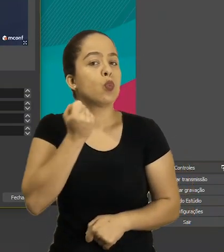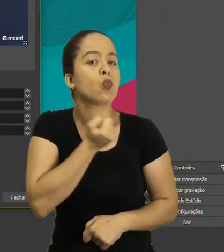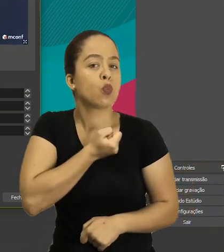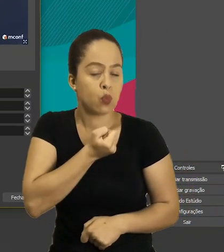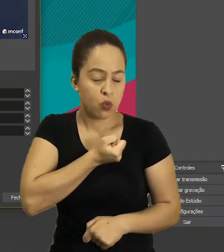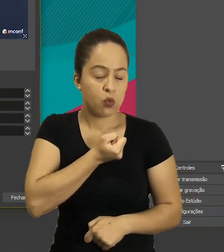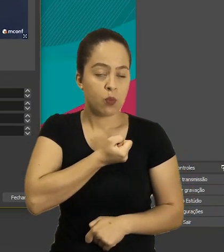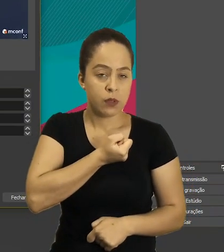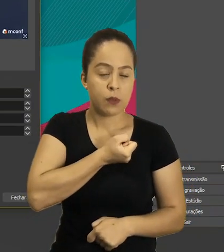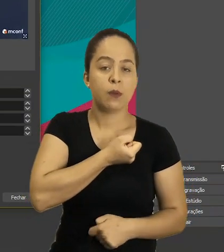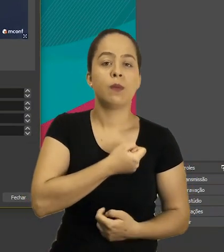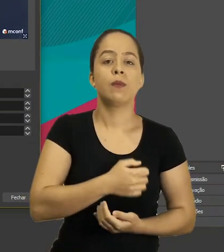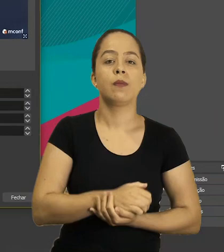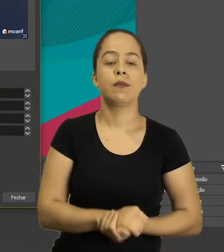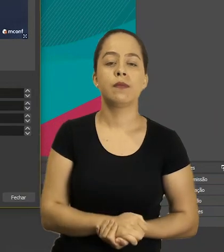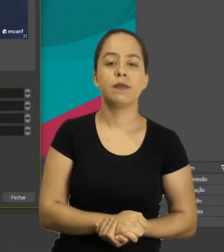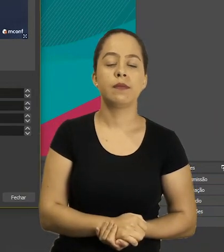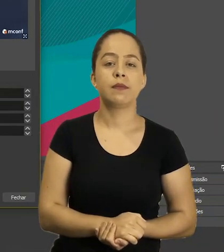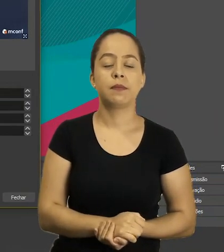52